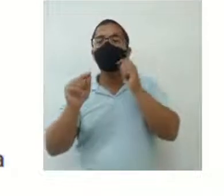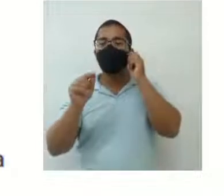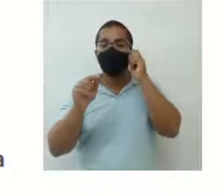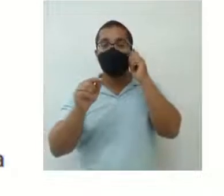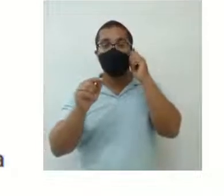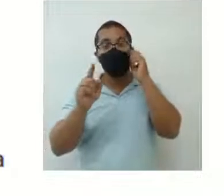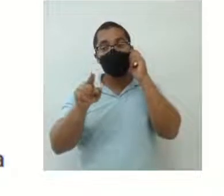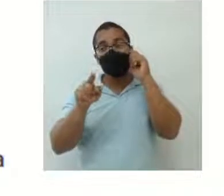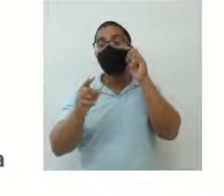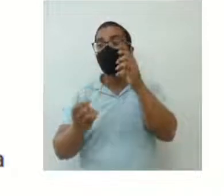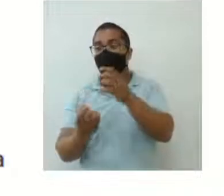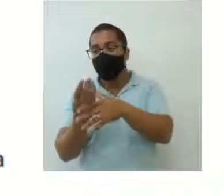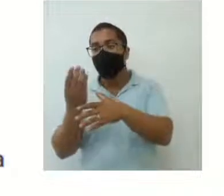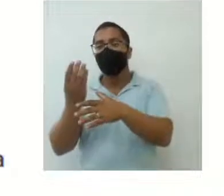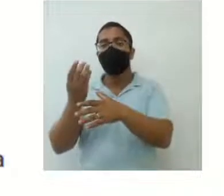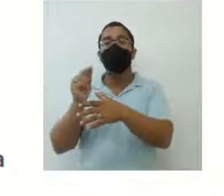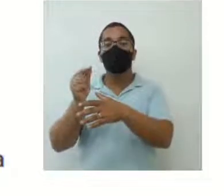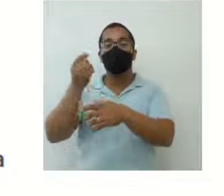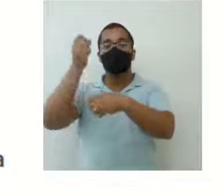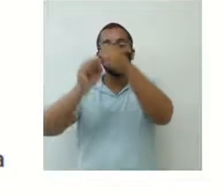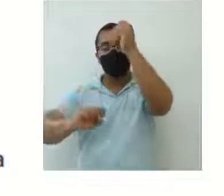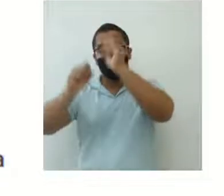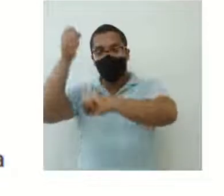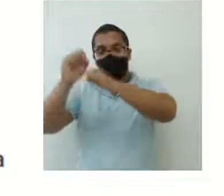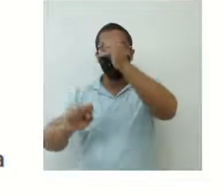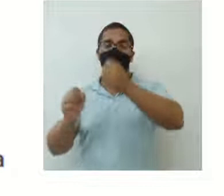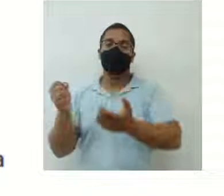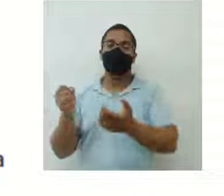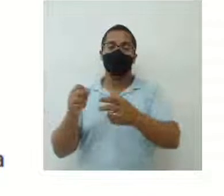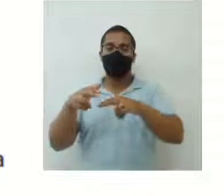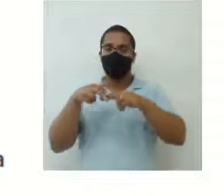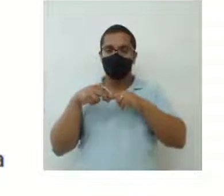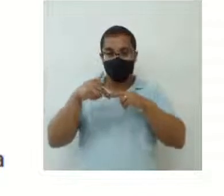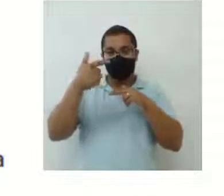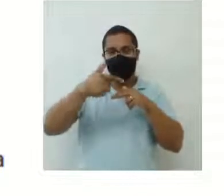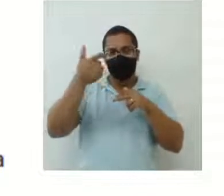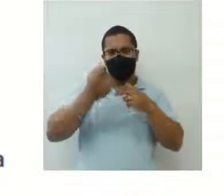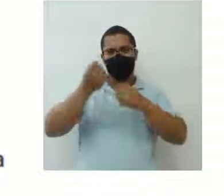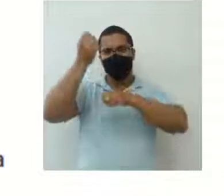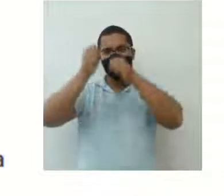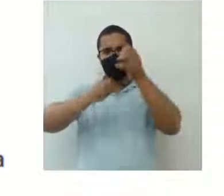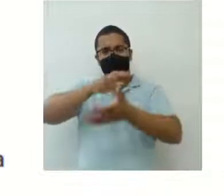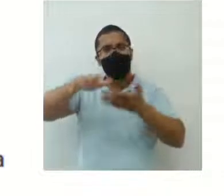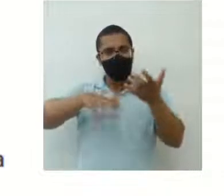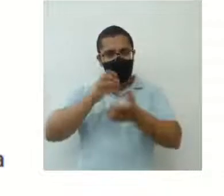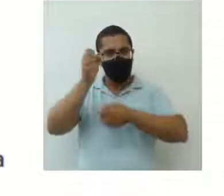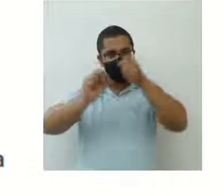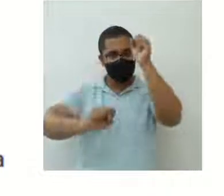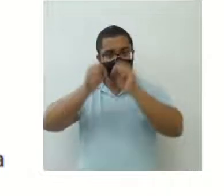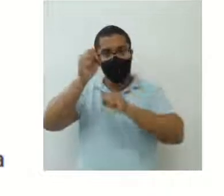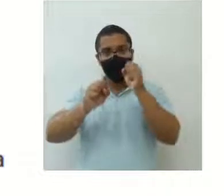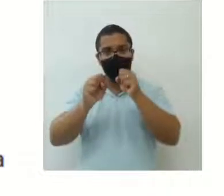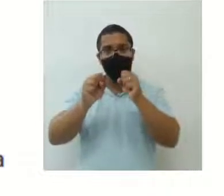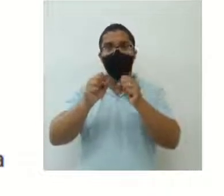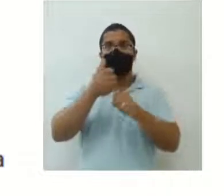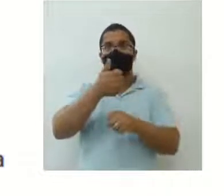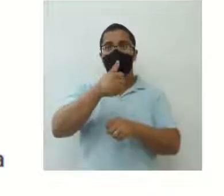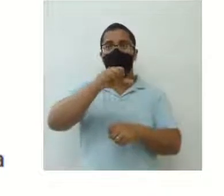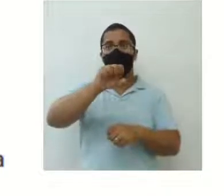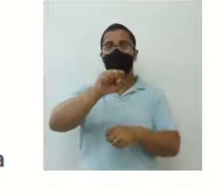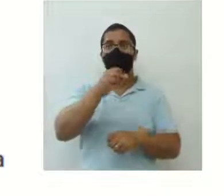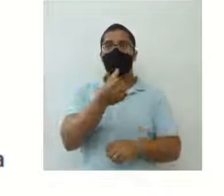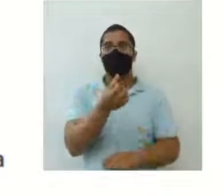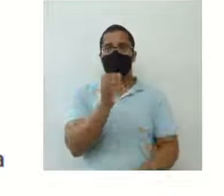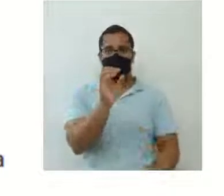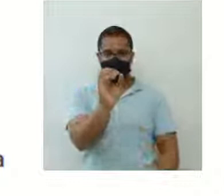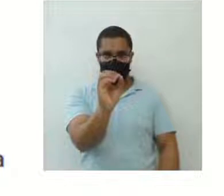do país, né? Porque aí começa a segunda revolução industrial. Então, em 1860, o